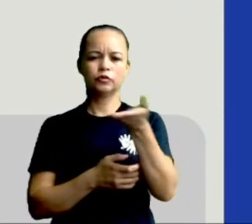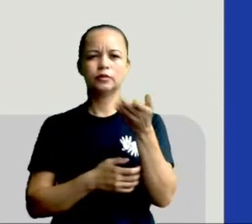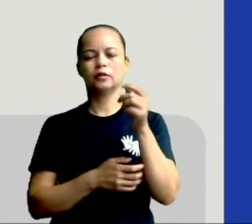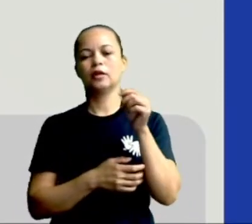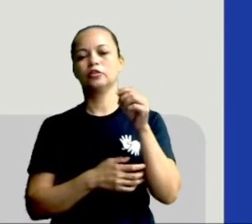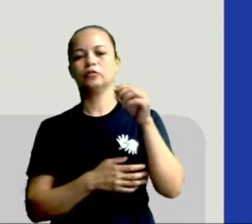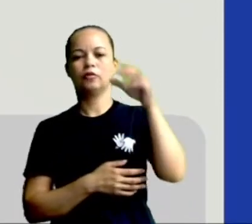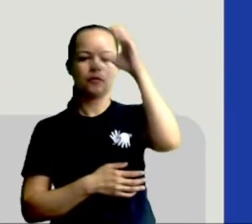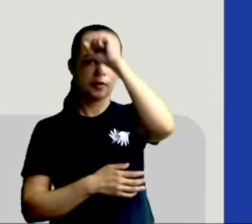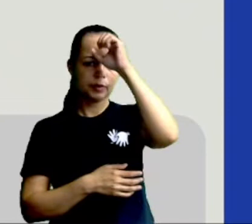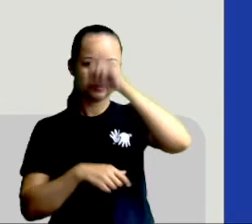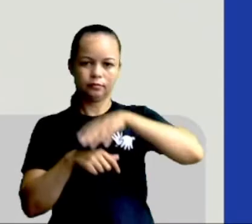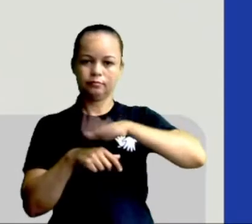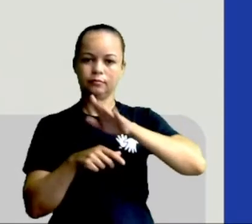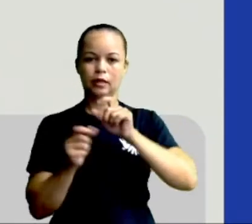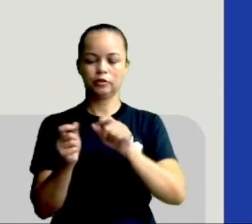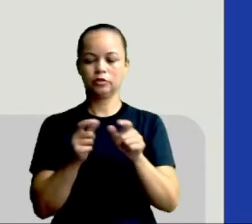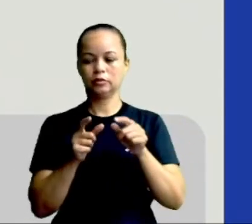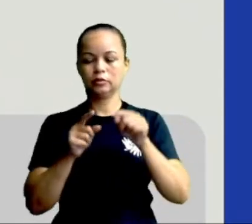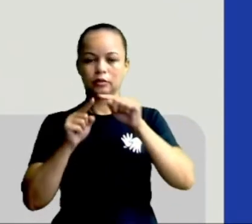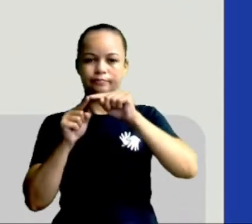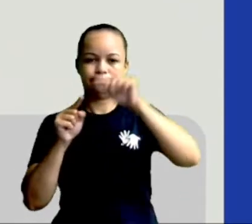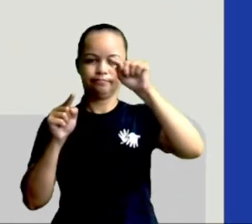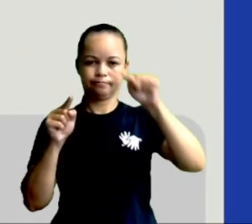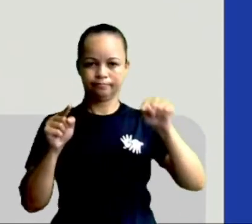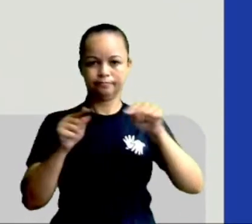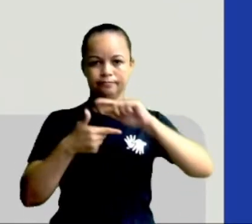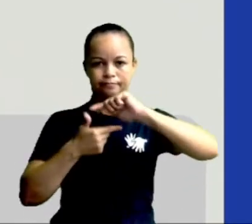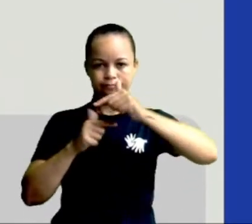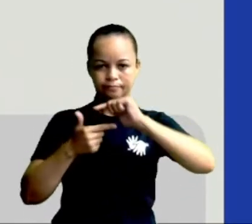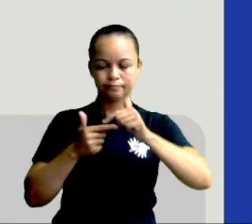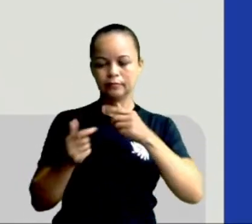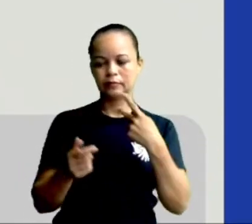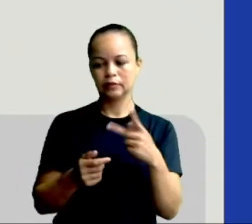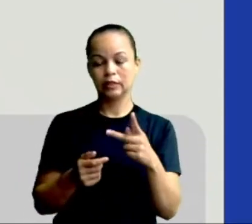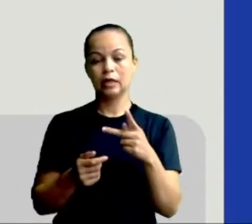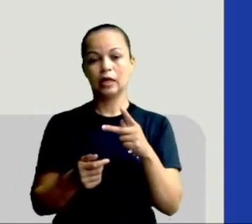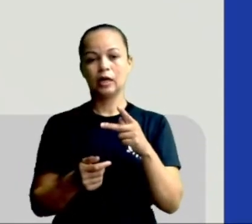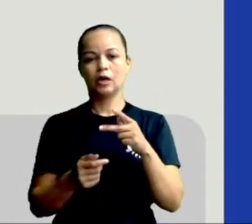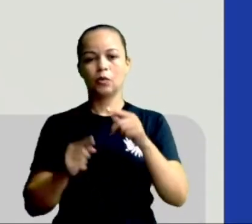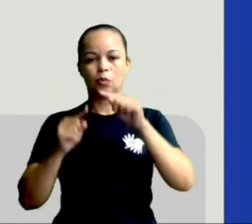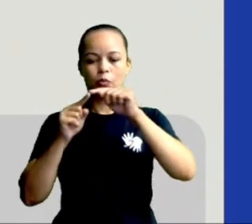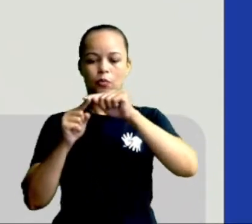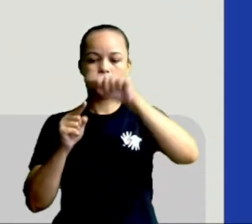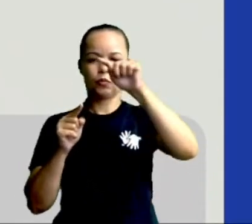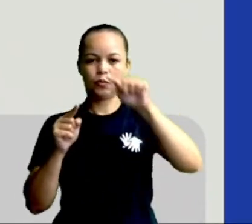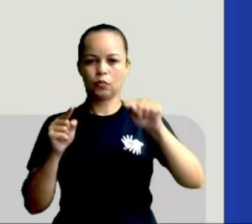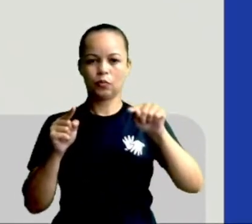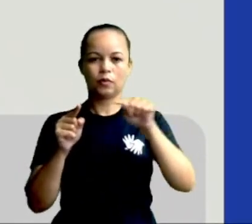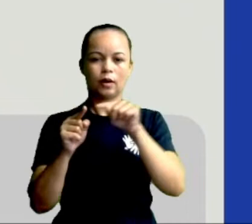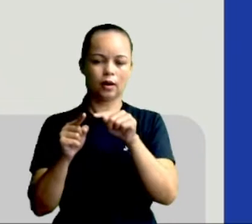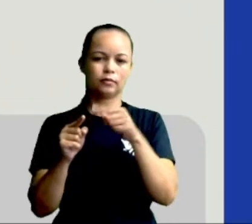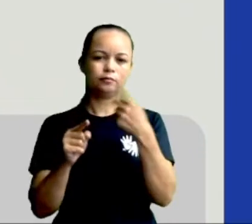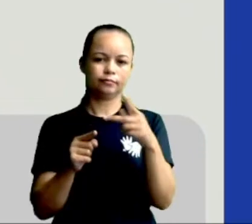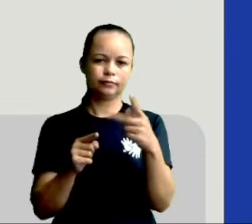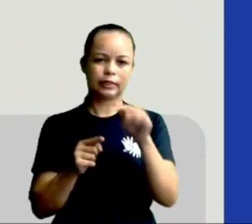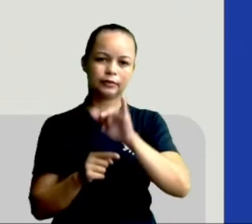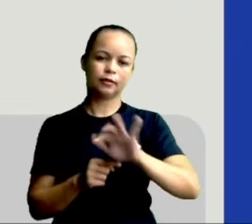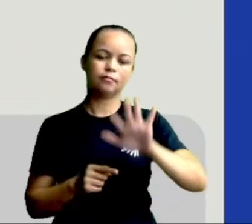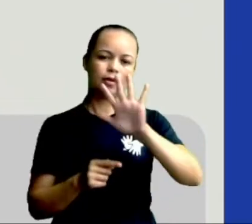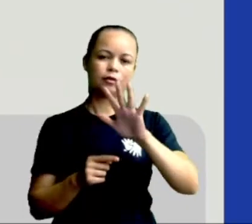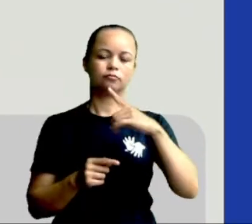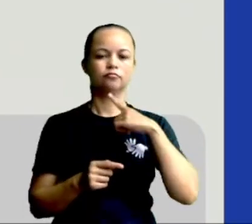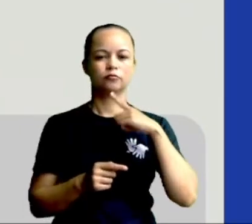pela sobreposição da figura. Se eu medir o lado dessa figura, tá? Eu vou ver que ela tem